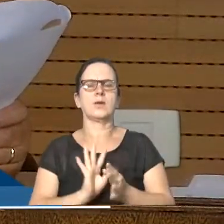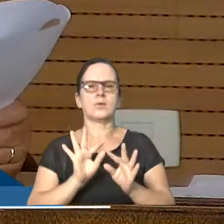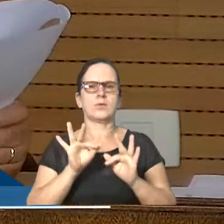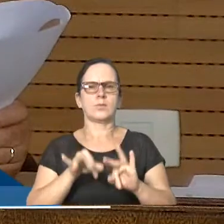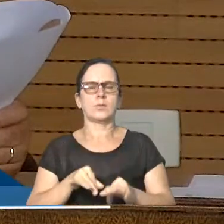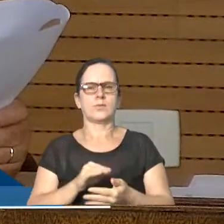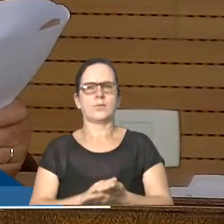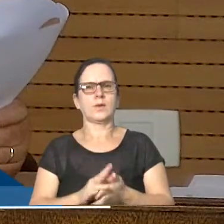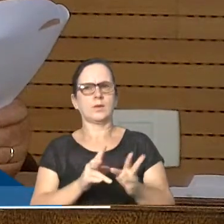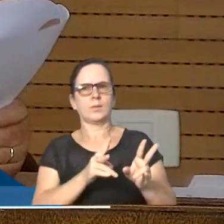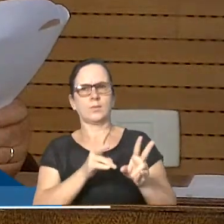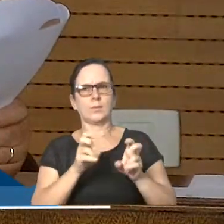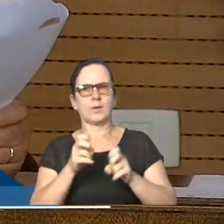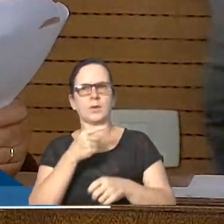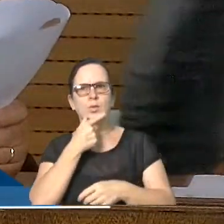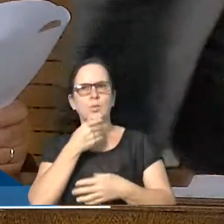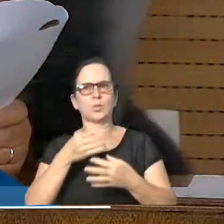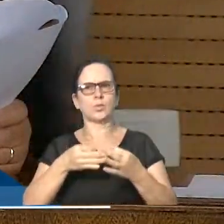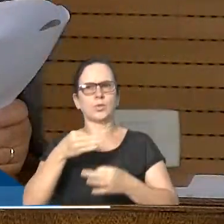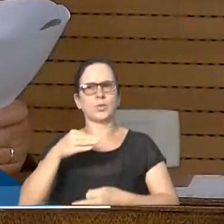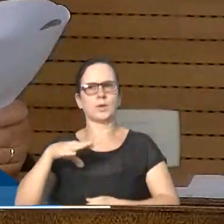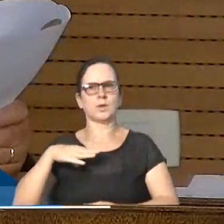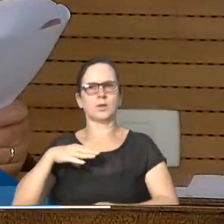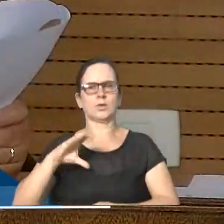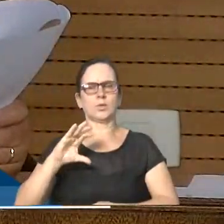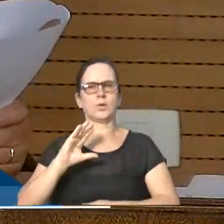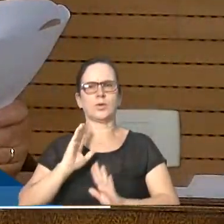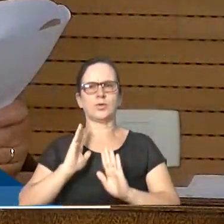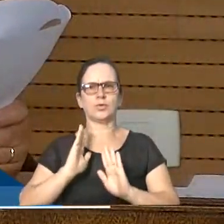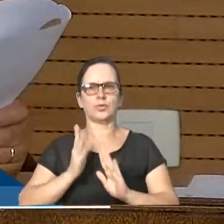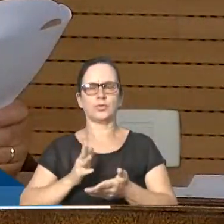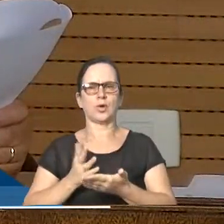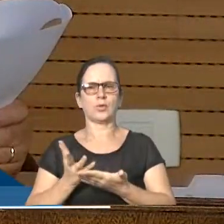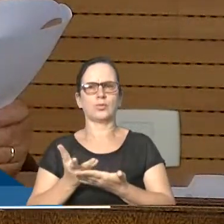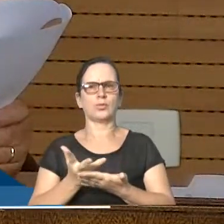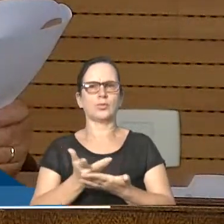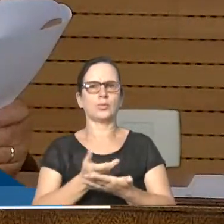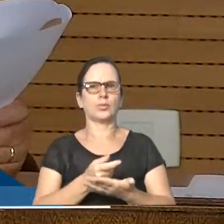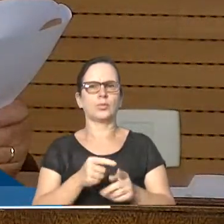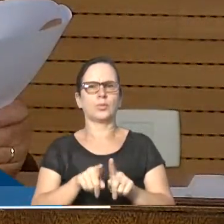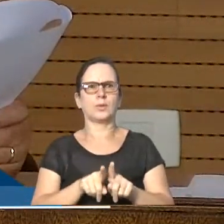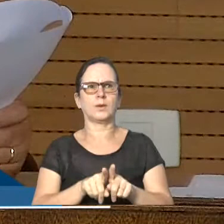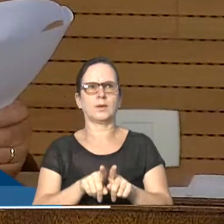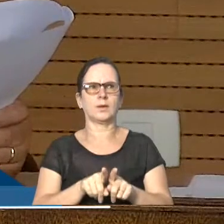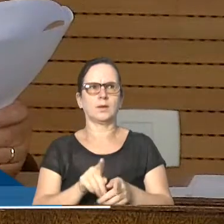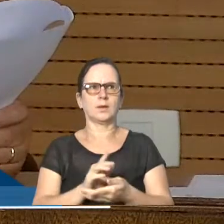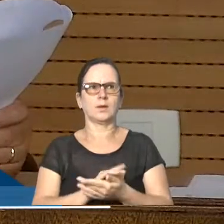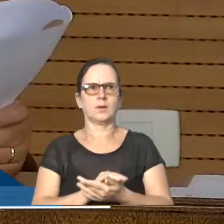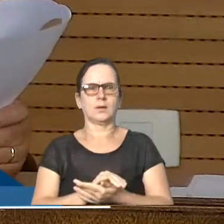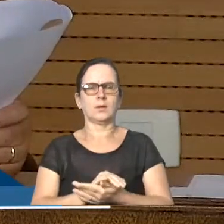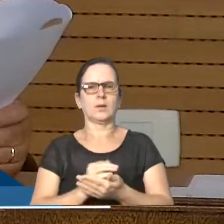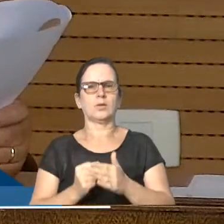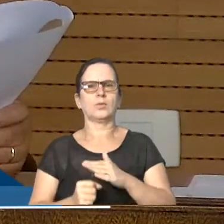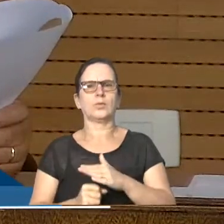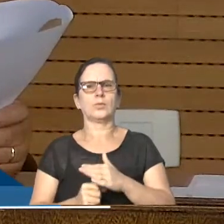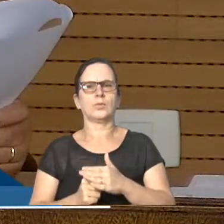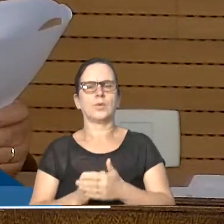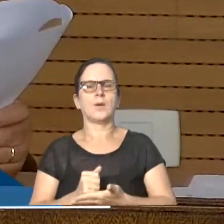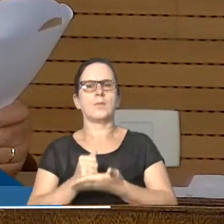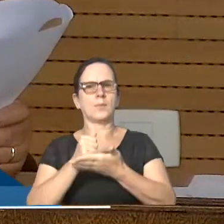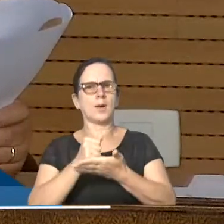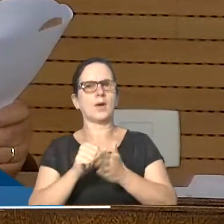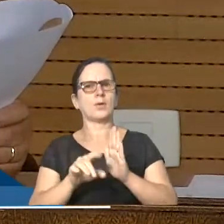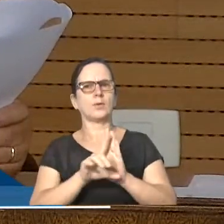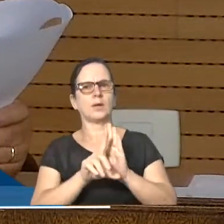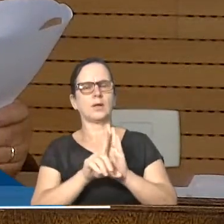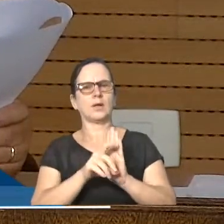anota-se que o Procurador Municipal de Cubatão já efetuou um rateio de seus honorários de advocatício com amparo na Lei Municipal